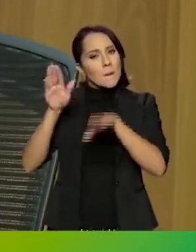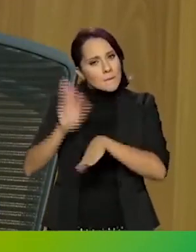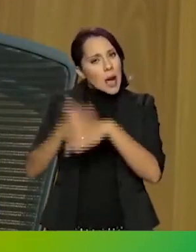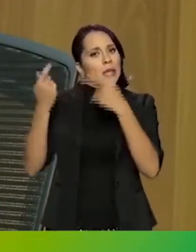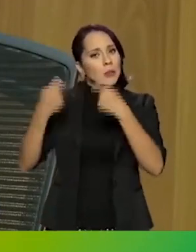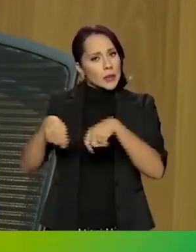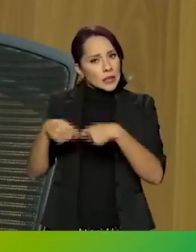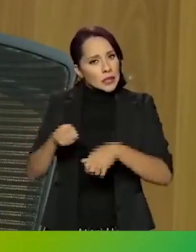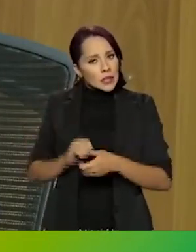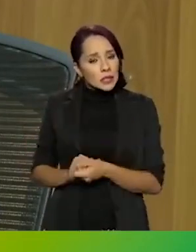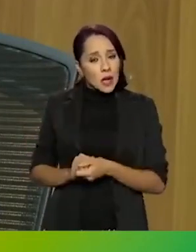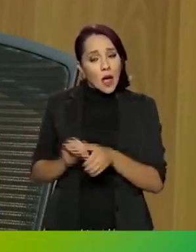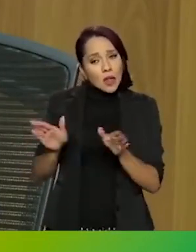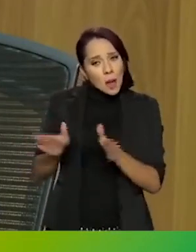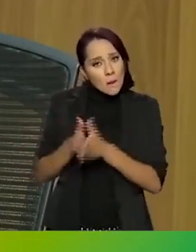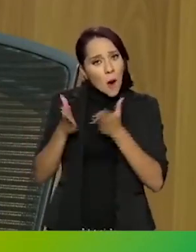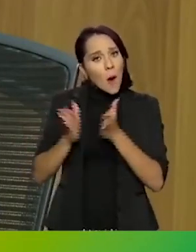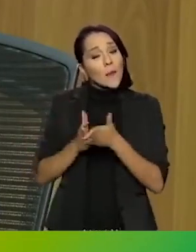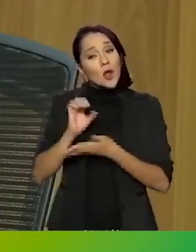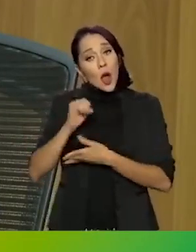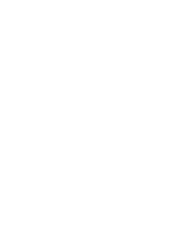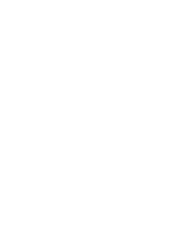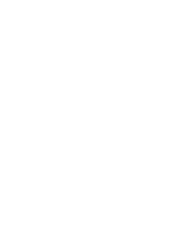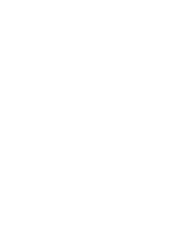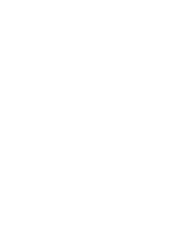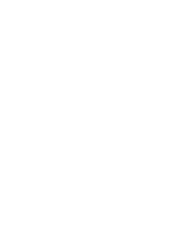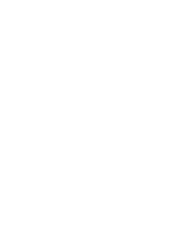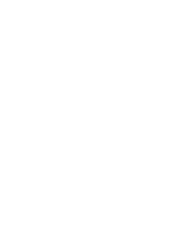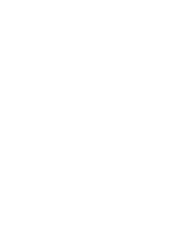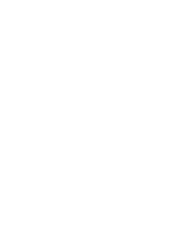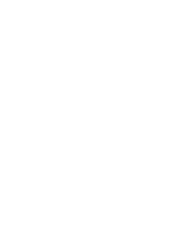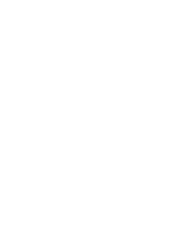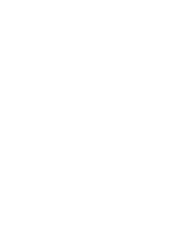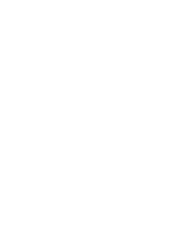necessitada que está na faixa da pobreza e da extrema pobreza